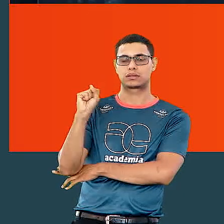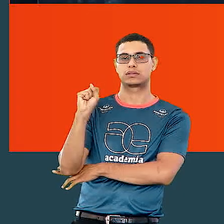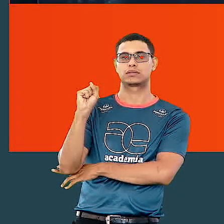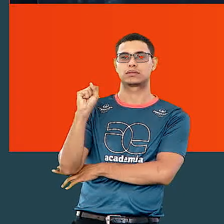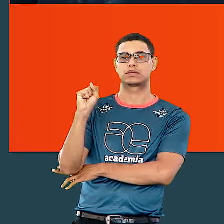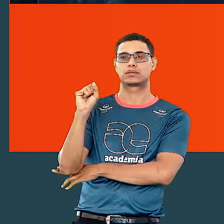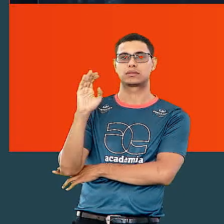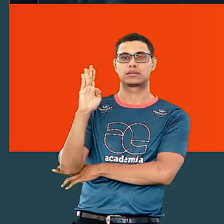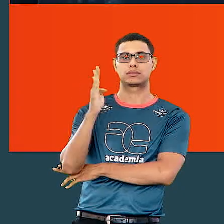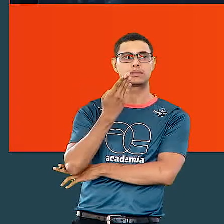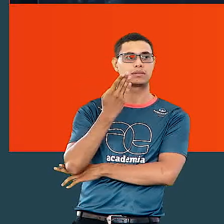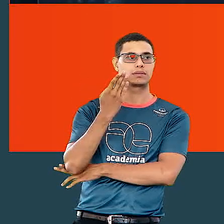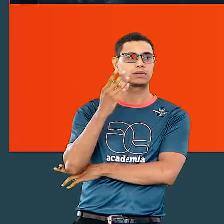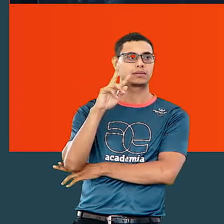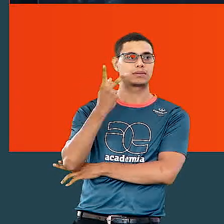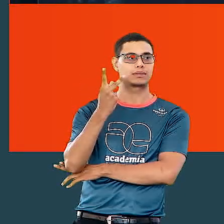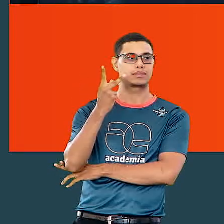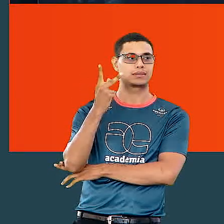H-A-B-E-A-S.